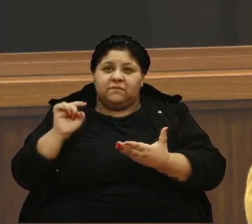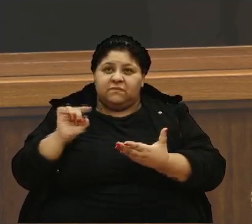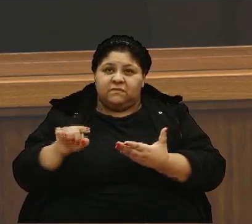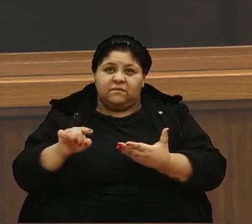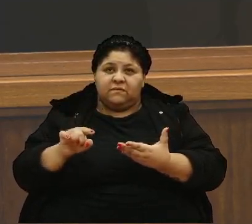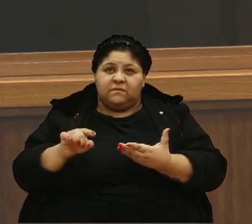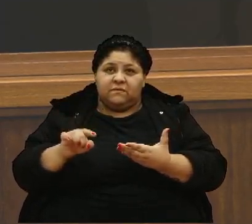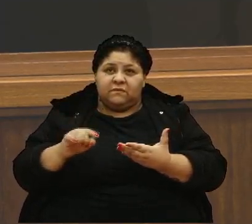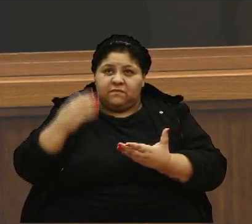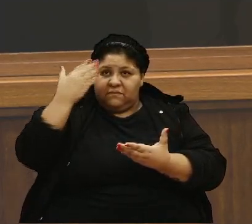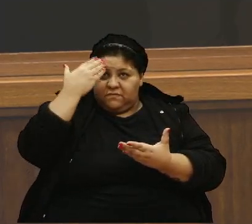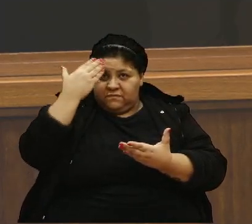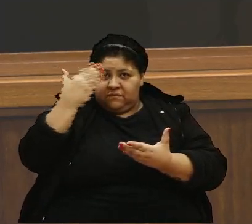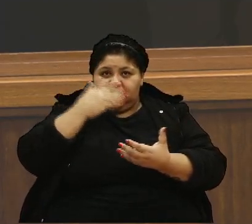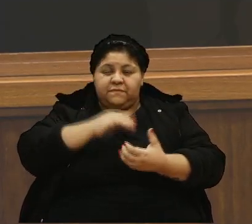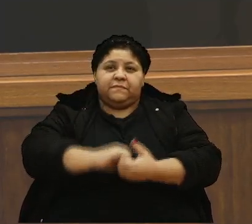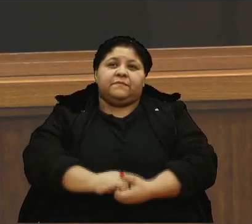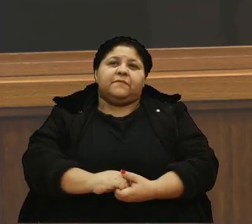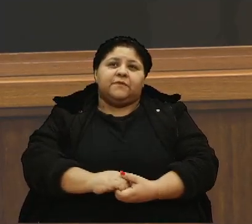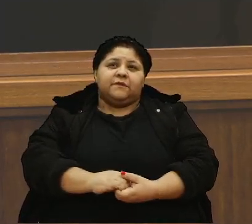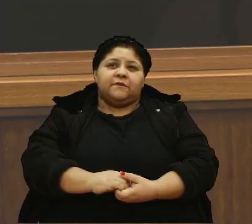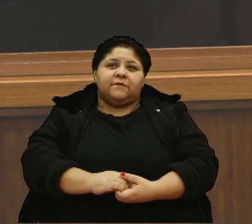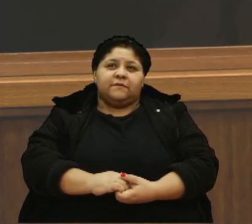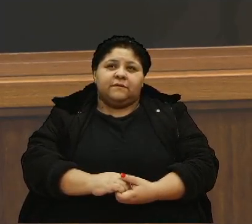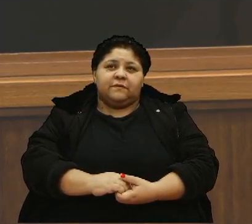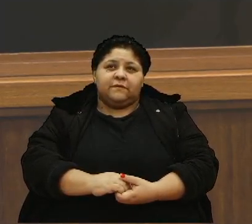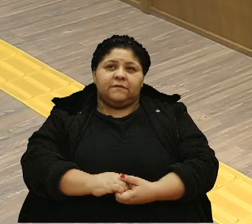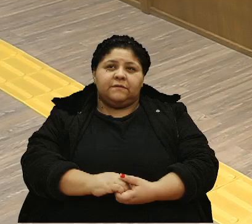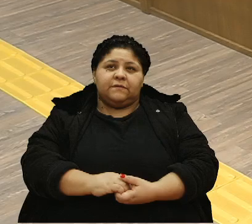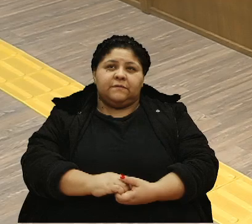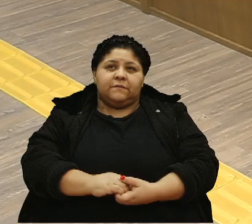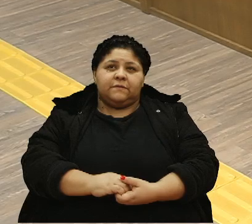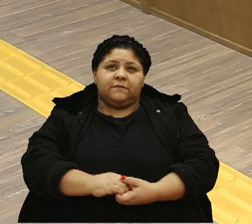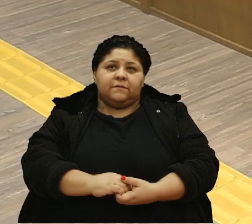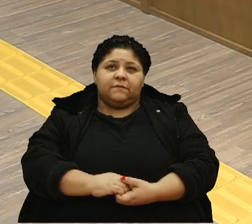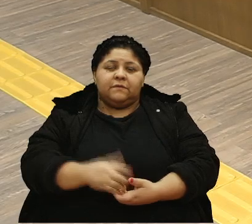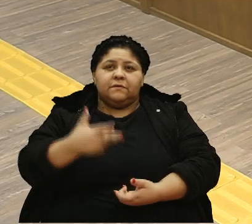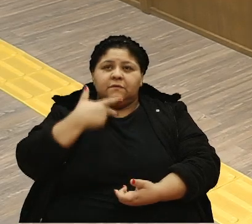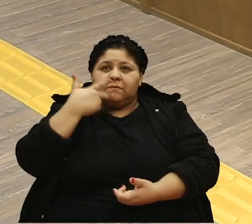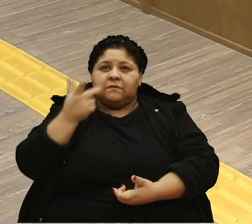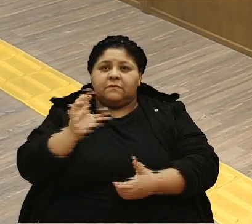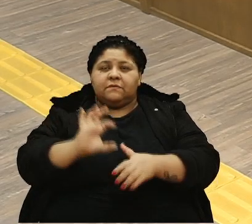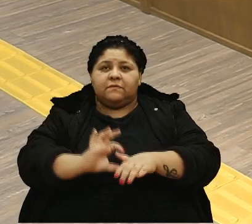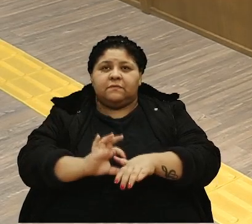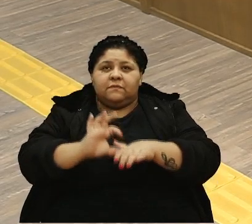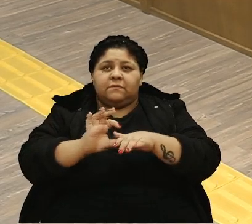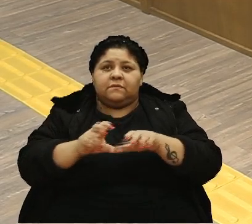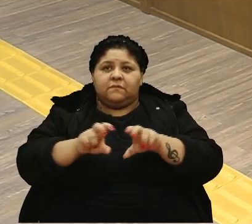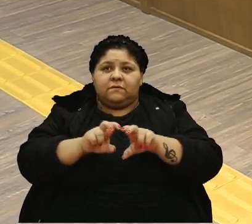isso. Obrigada. Obrigado, vereadora Rose Frigerio. Em declaração de líder da bancada do Republicano.